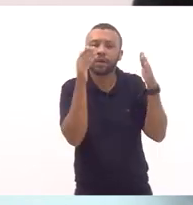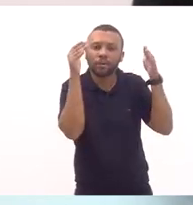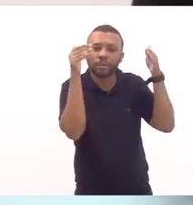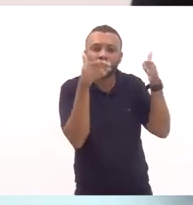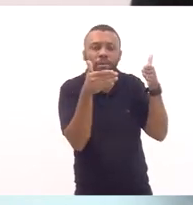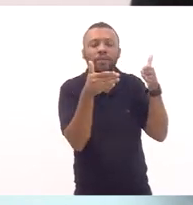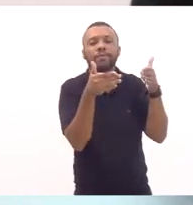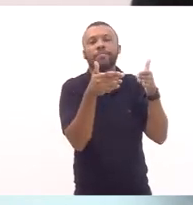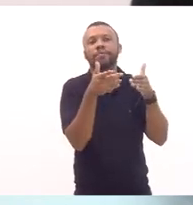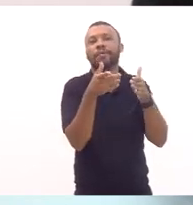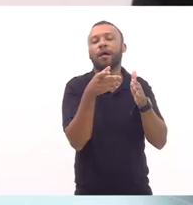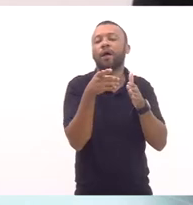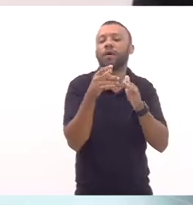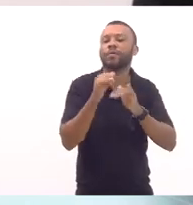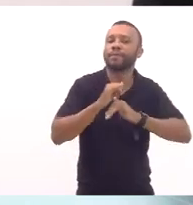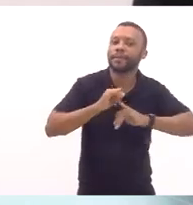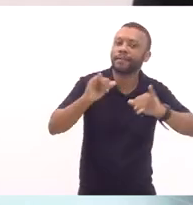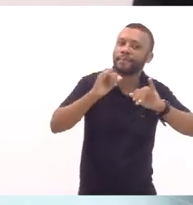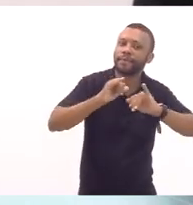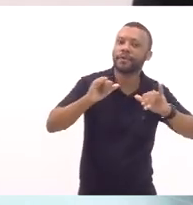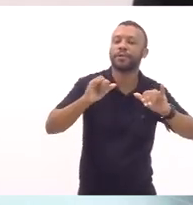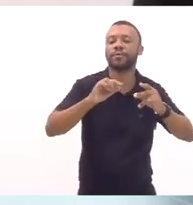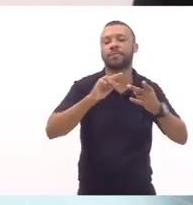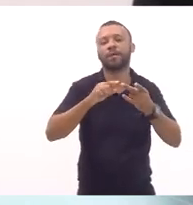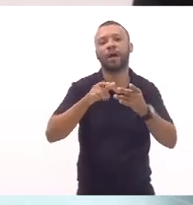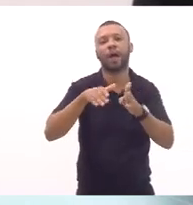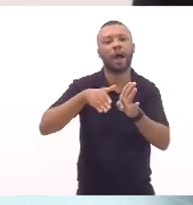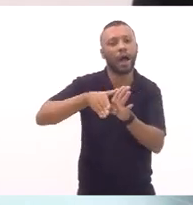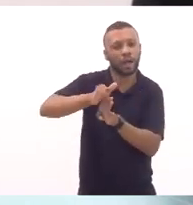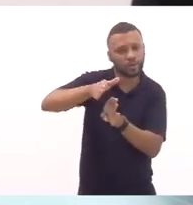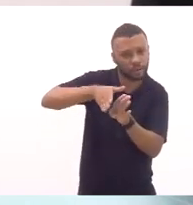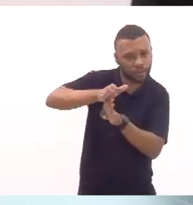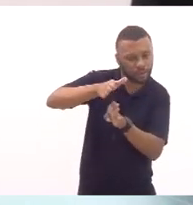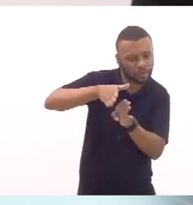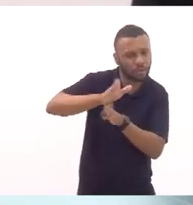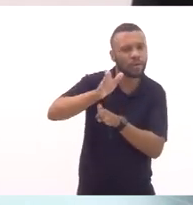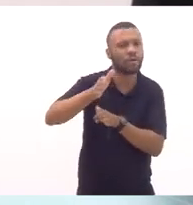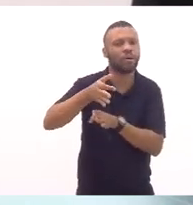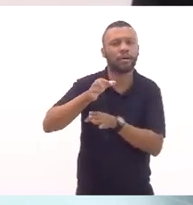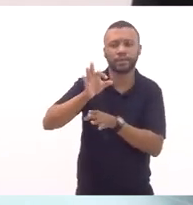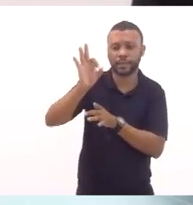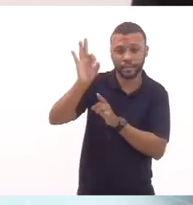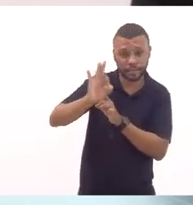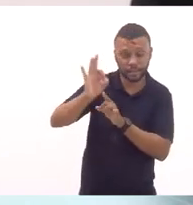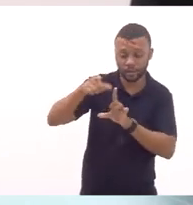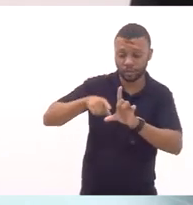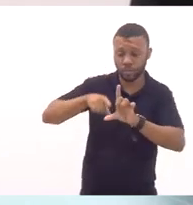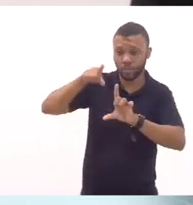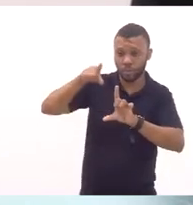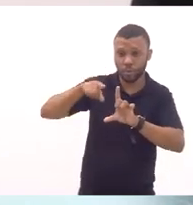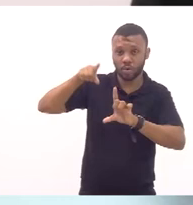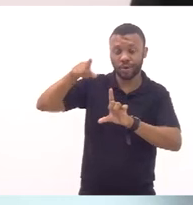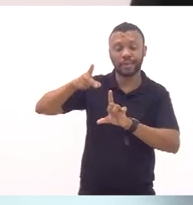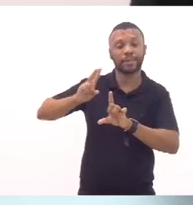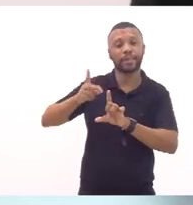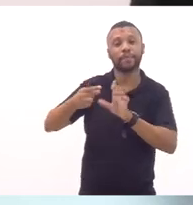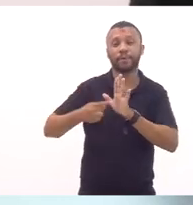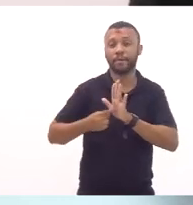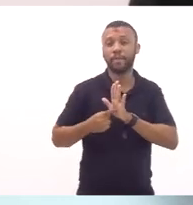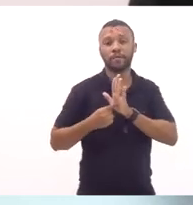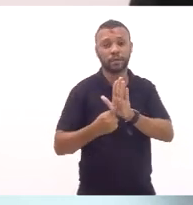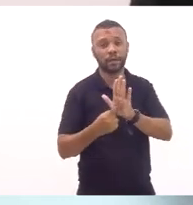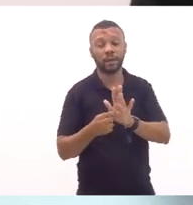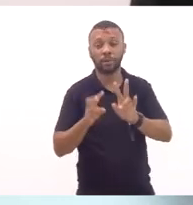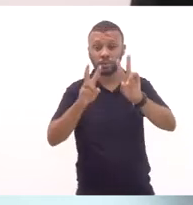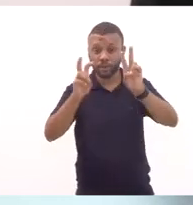os avisos, né, as orientações, as estatísticas, elas vão sempre aparecer numa audiência em que o tema seja o